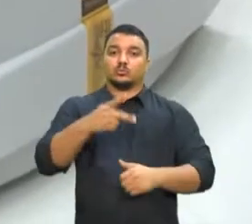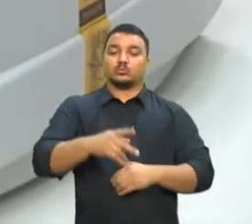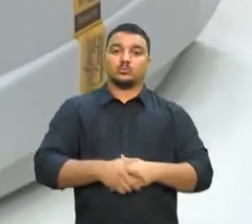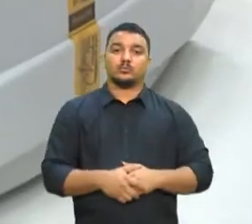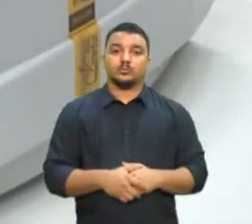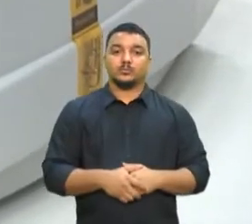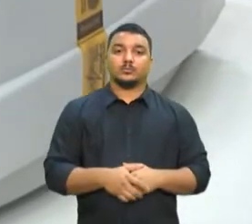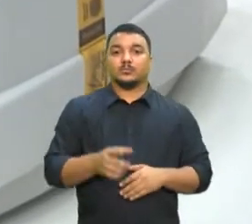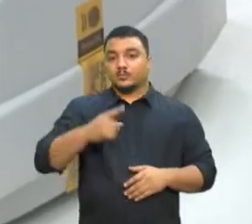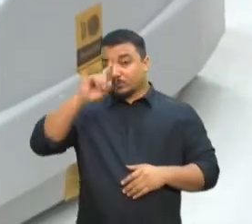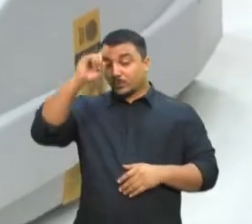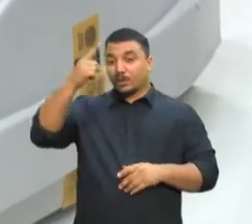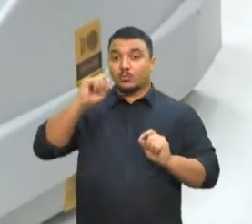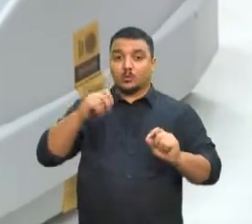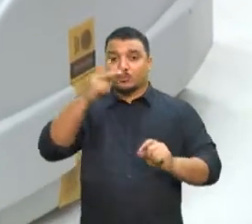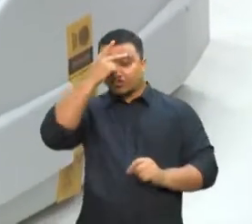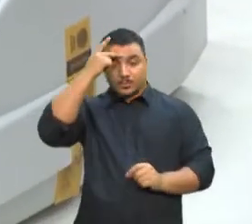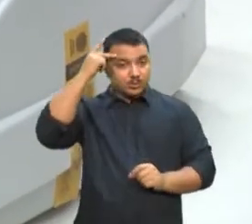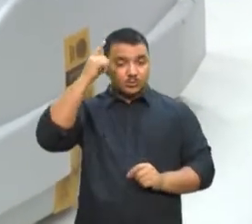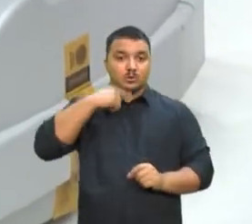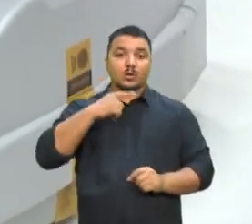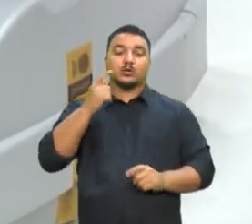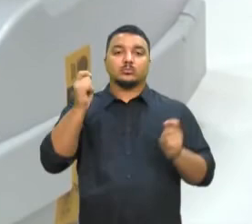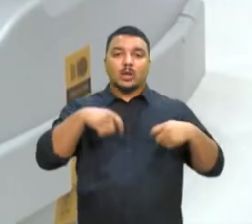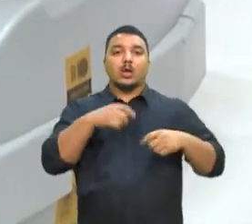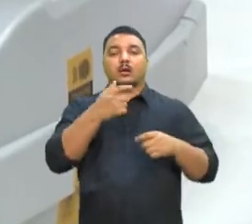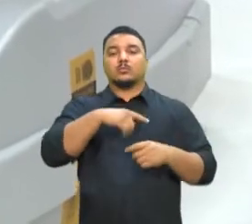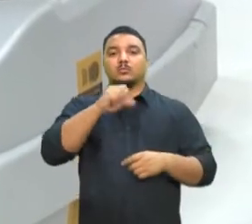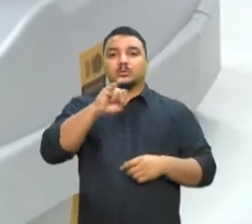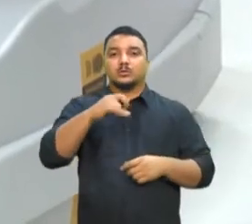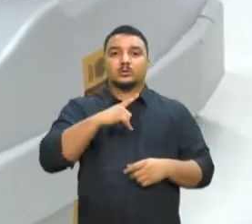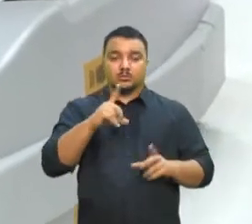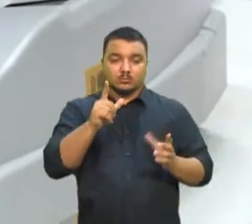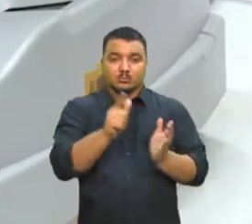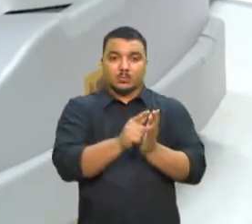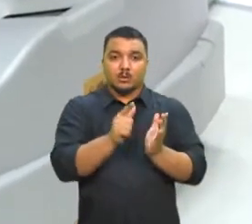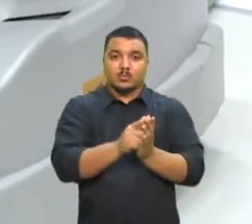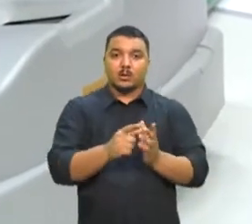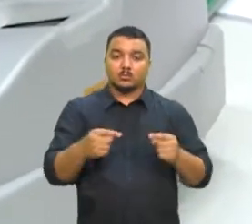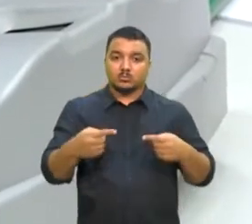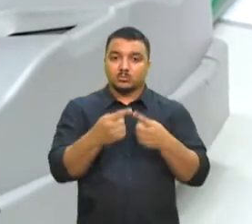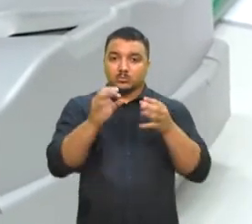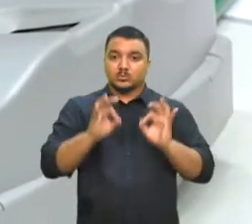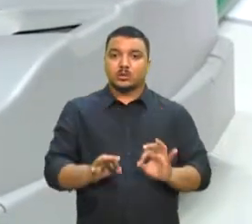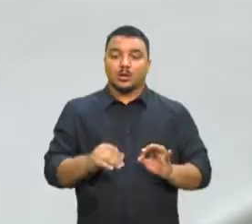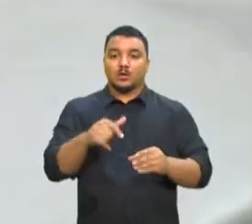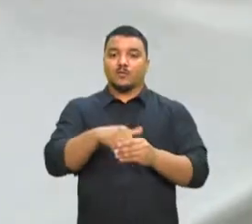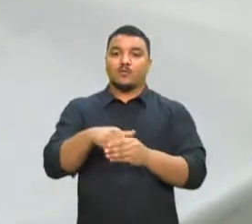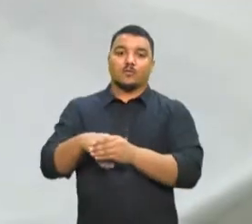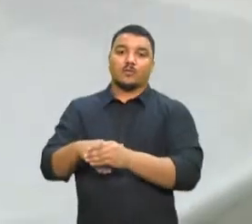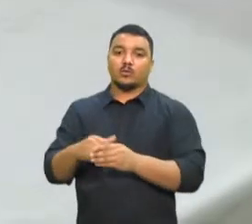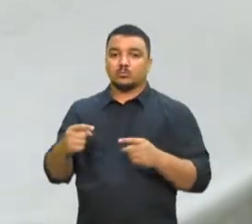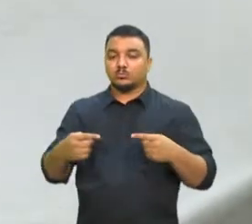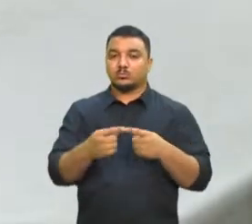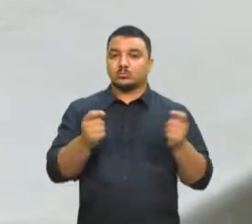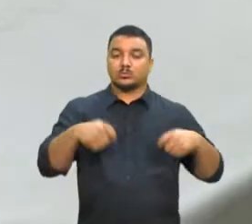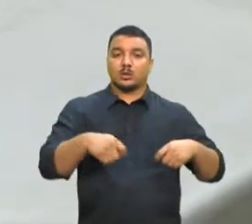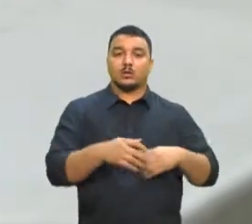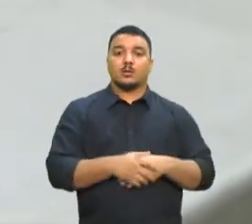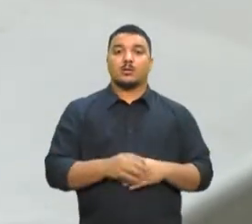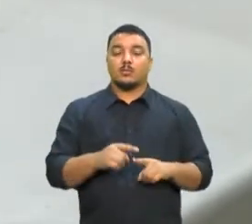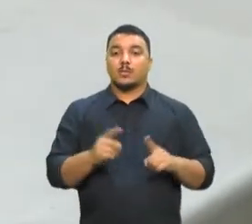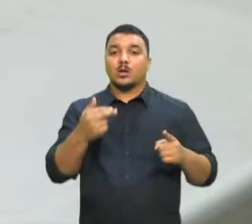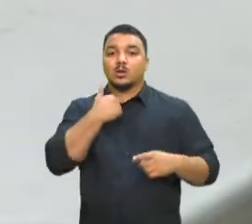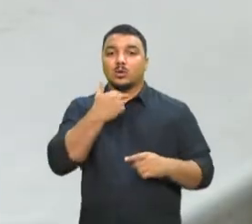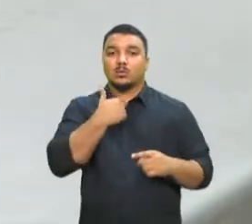ideia é que o eleitor possa conferir se o recibo em papel coincide com o voto que digitou, mas não poderá levar